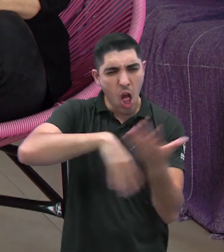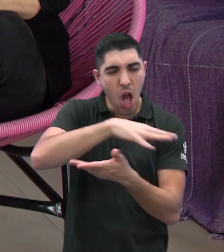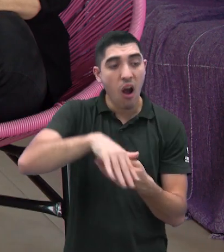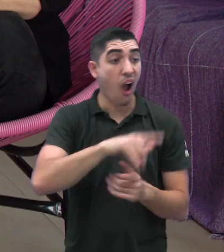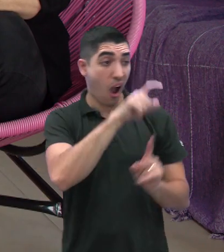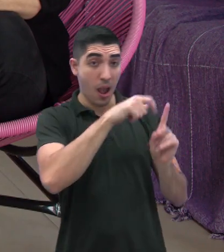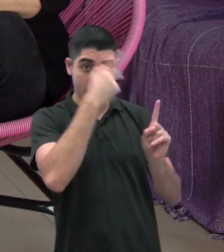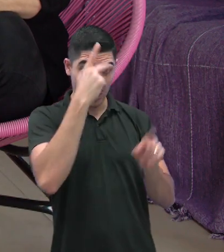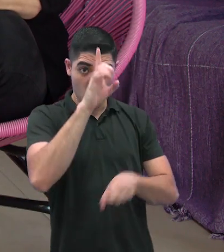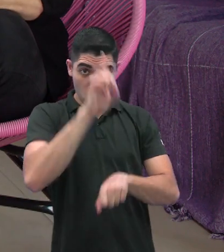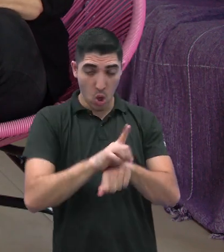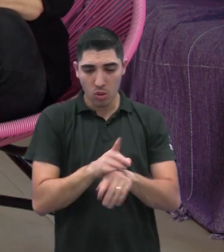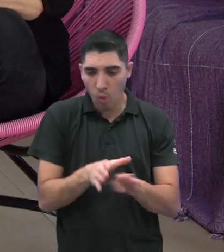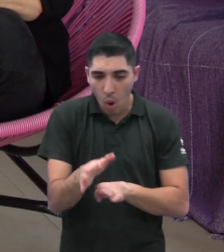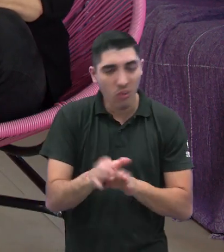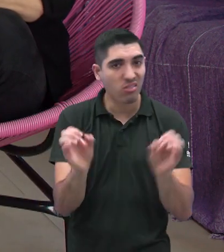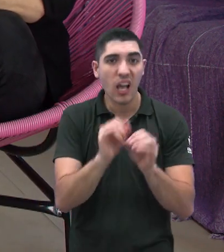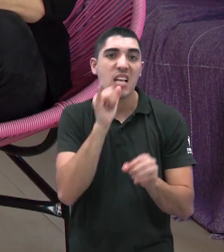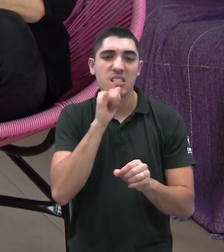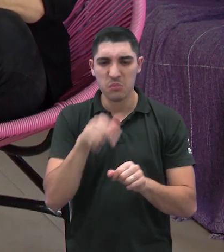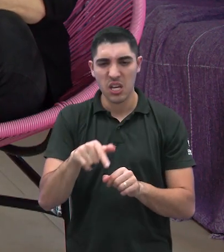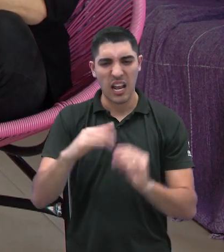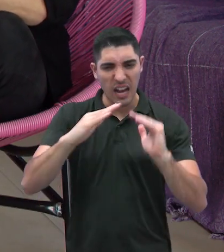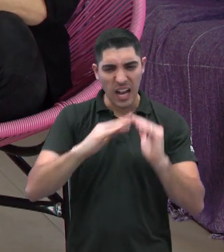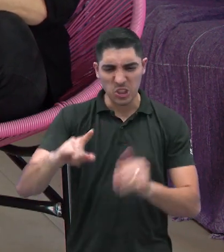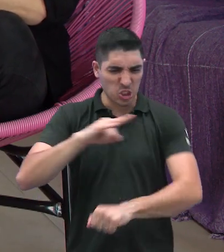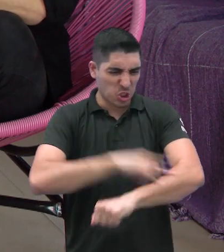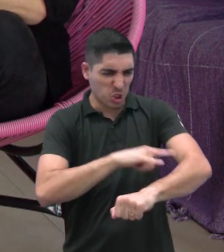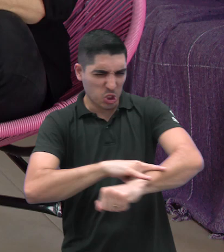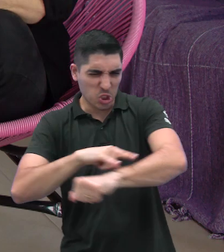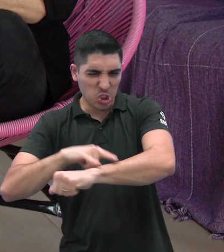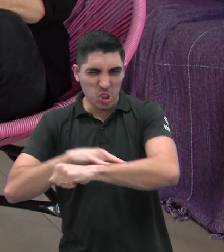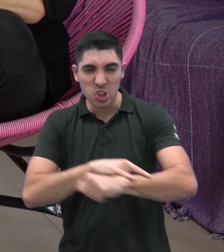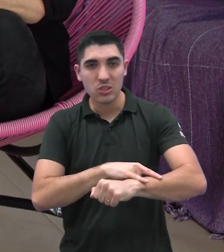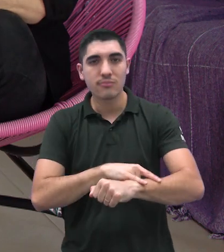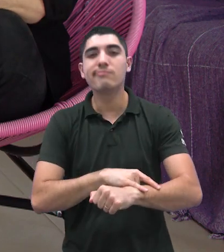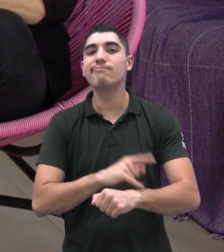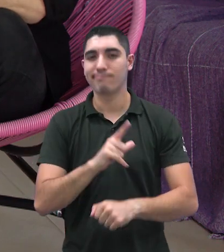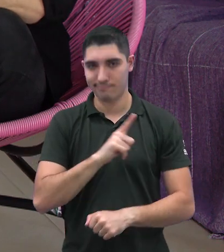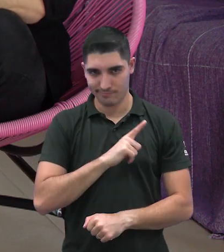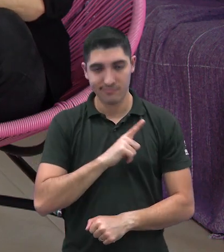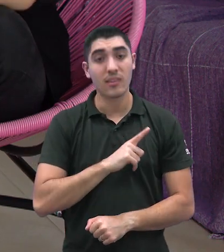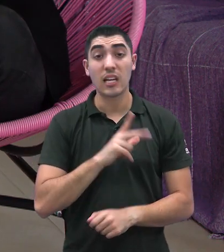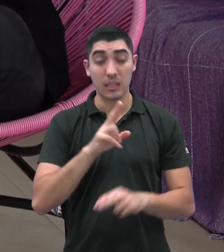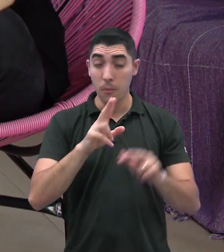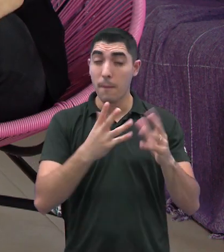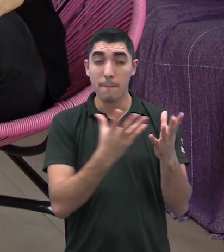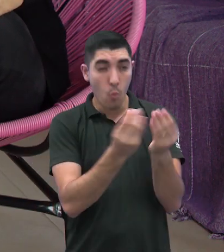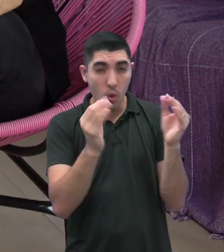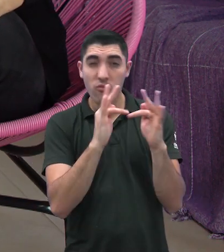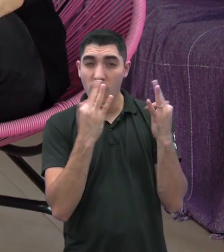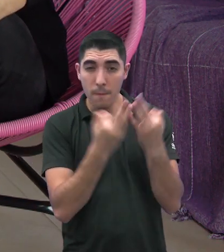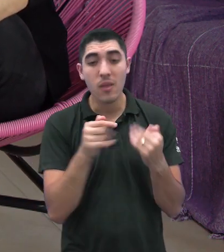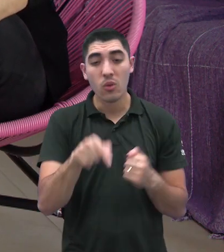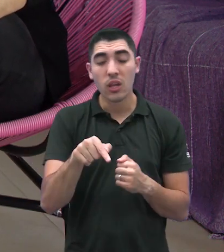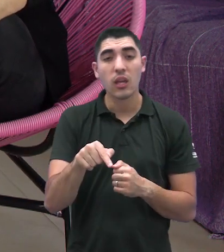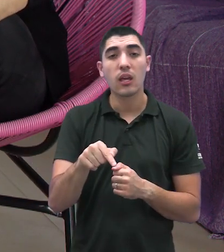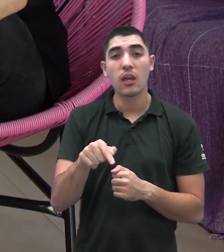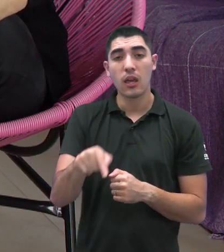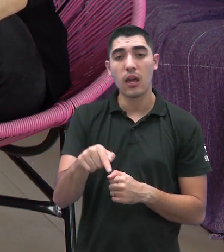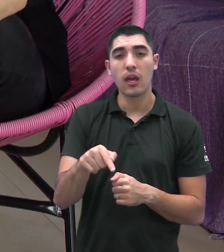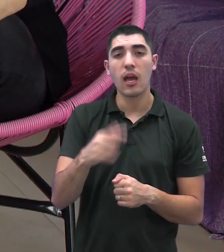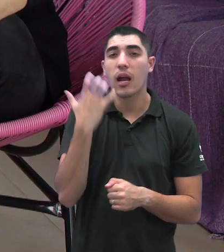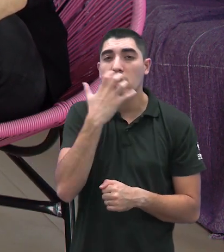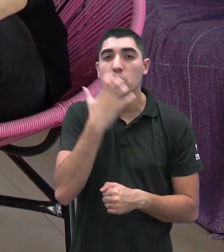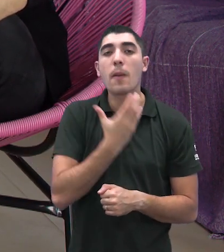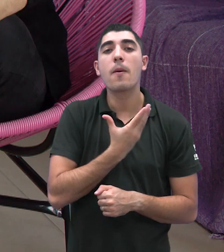digamos, que eles não dão pro cachorrinho, que é xixi pela casa toda. Ou a gente tem uma incidência enorme de doação das famílias de machos, porque